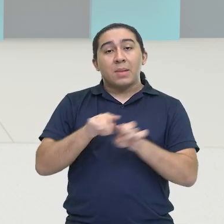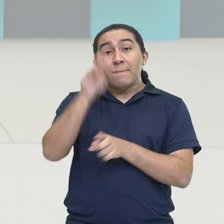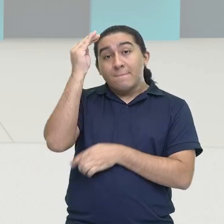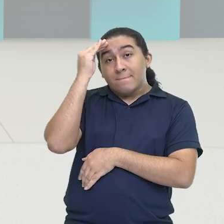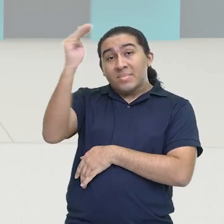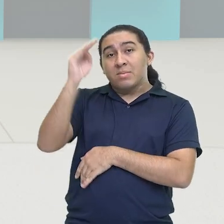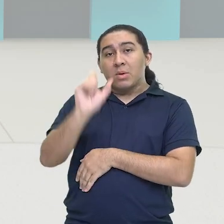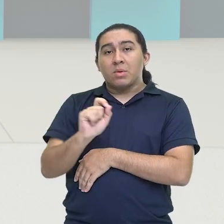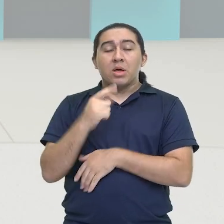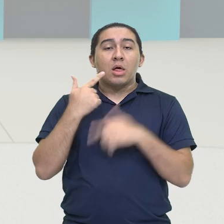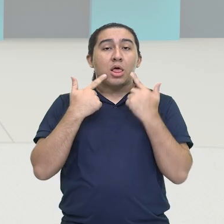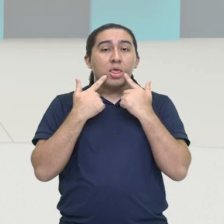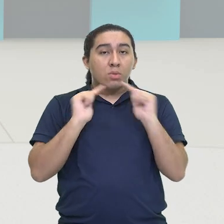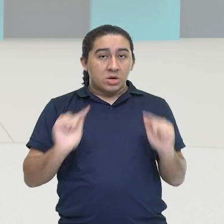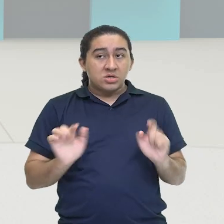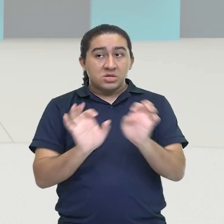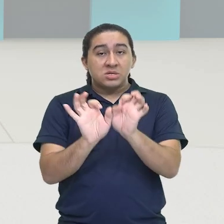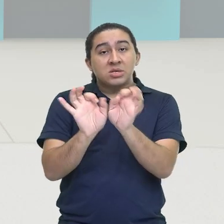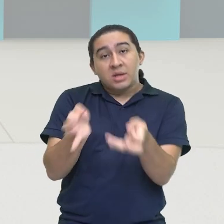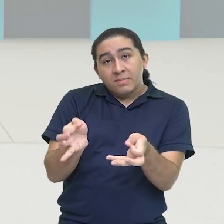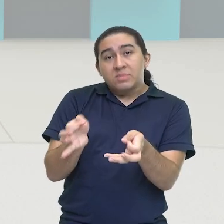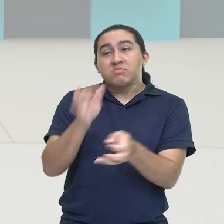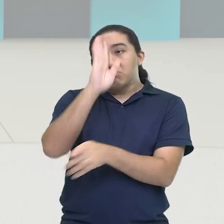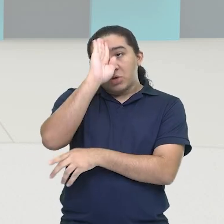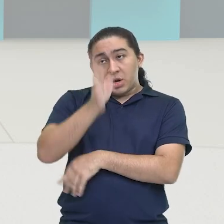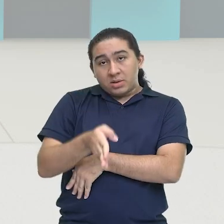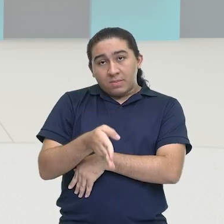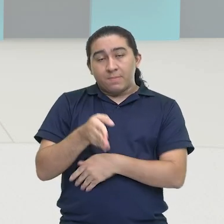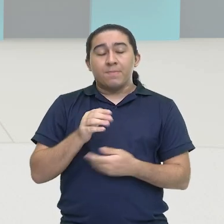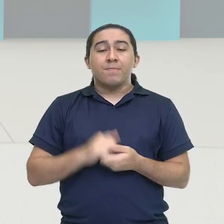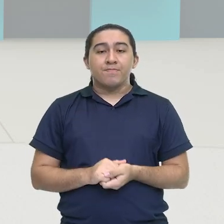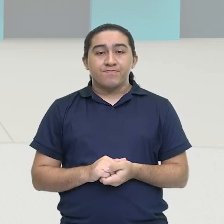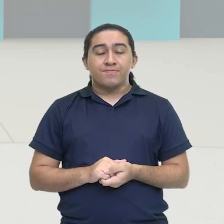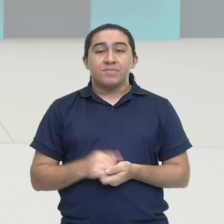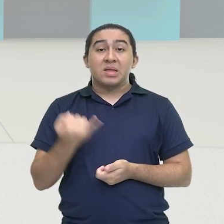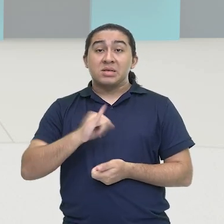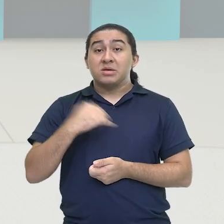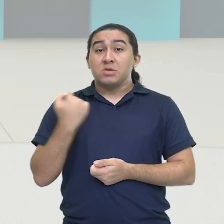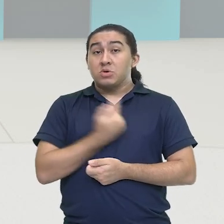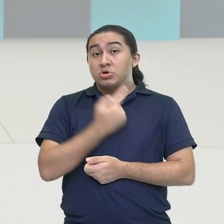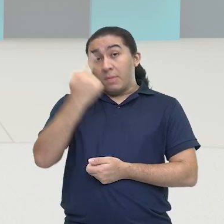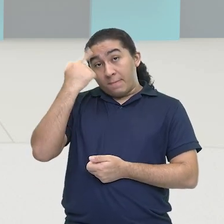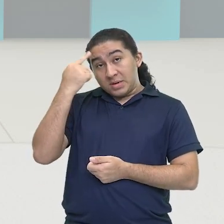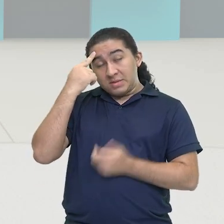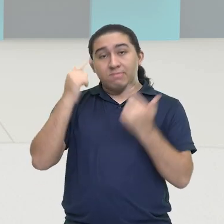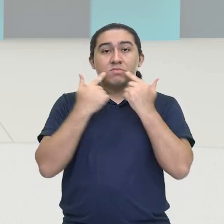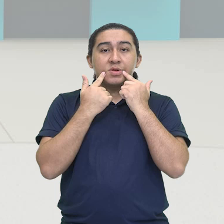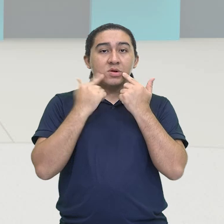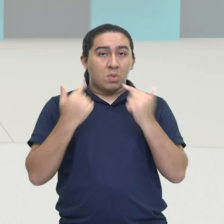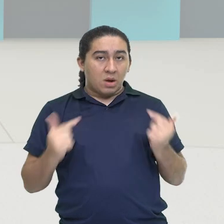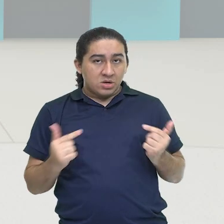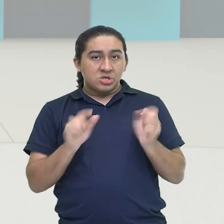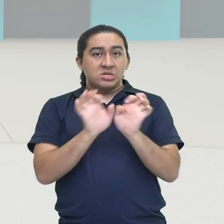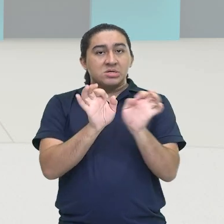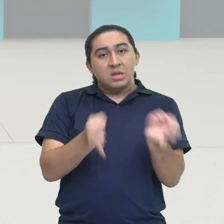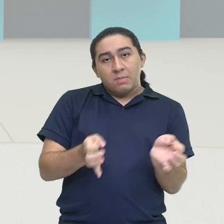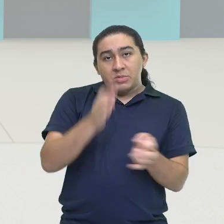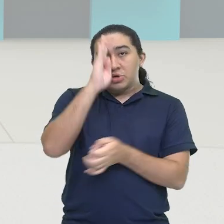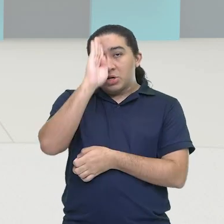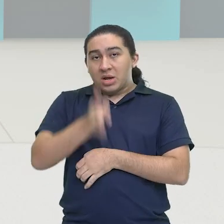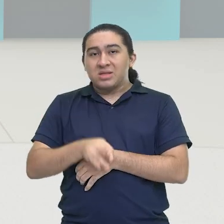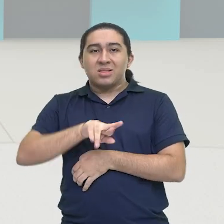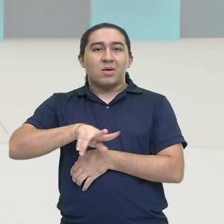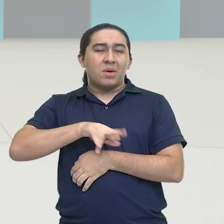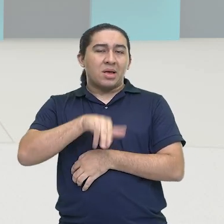uma linguagem simples e direta. Quando a gente fala em linguagem simples, não quer dizer que eu vou